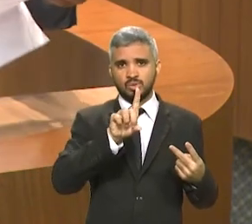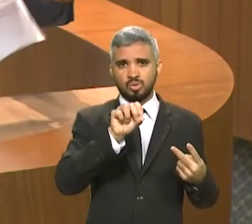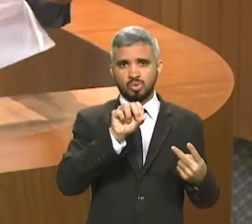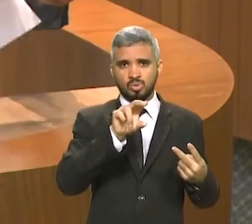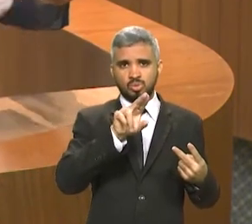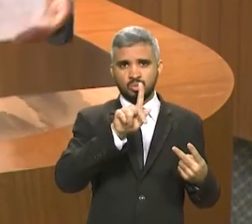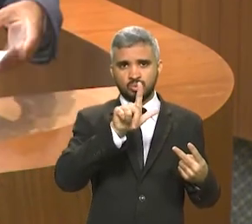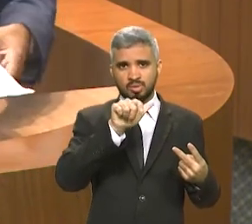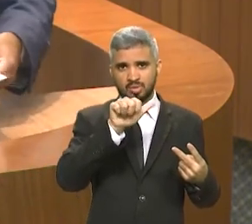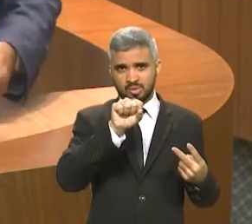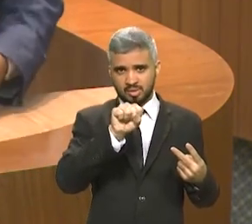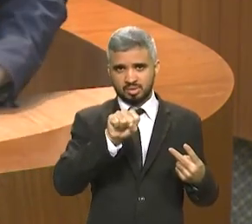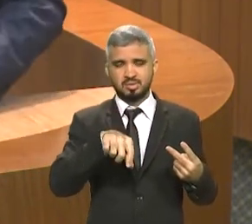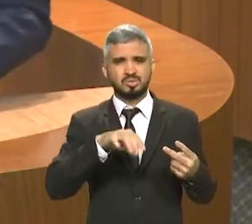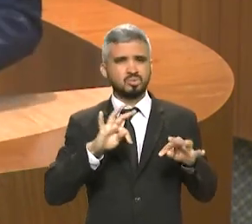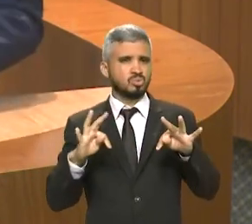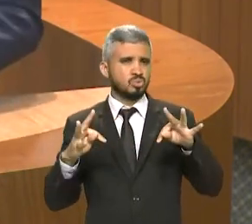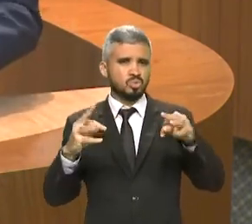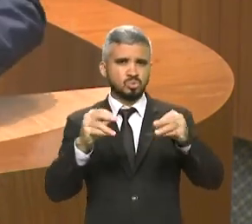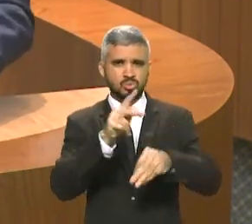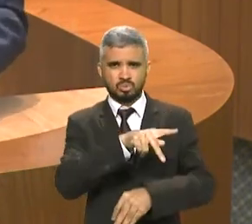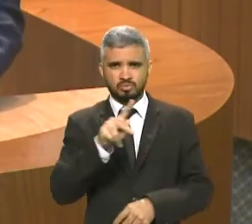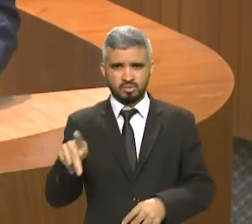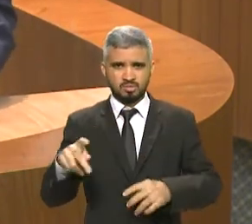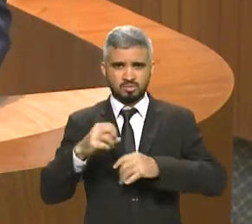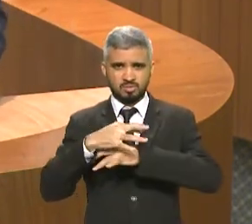de Araiós. Senhor presidente,